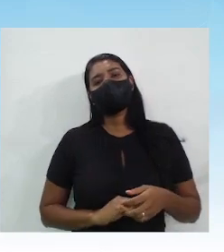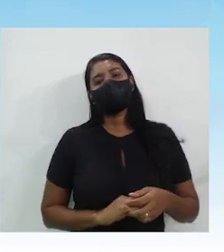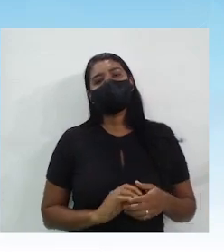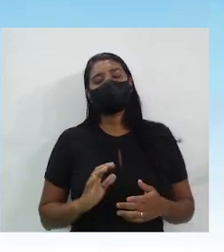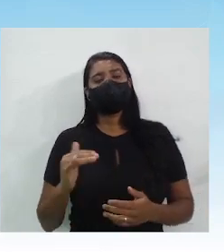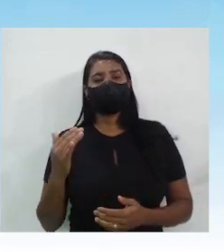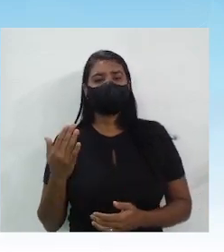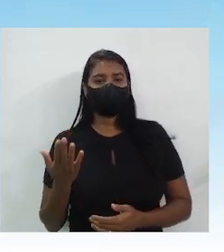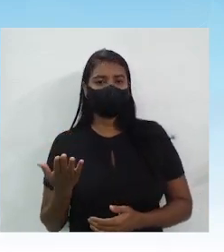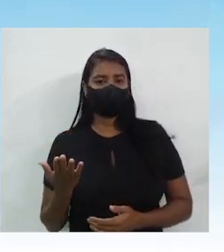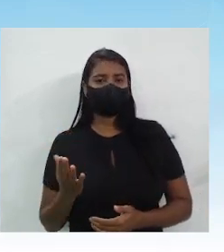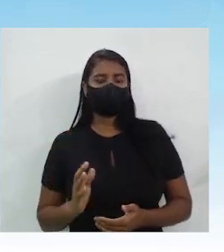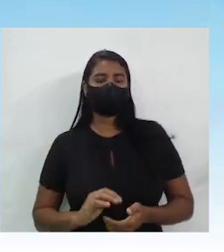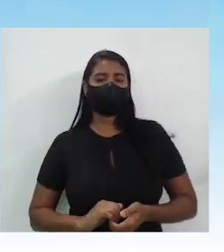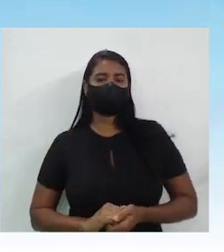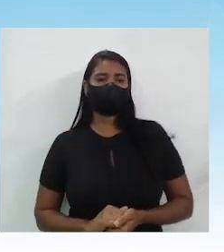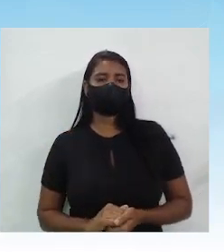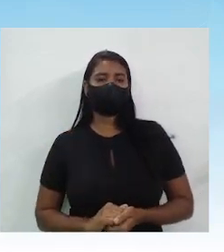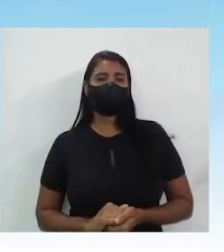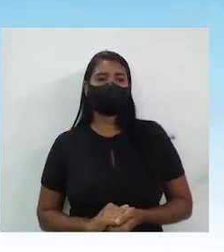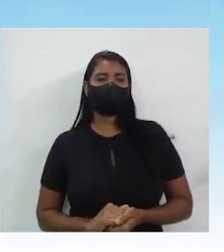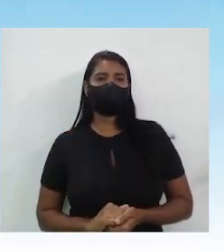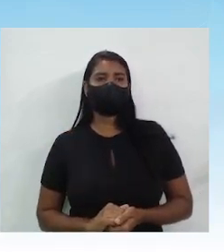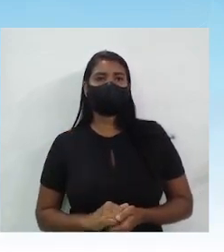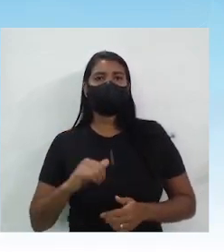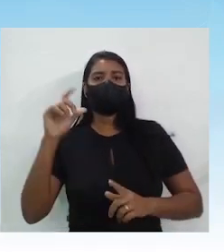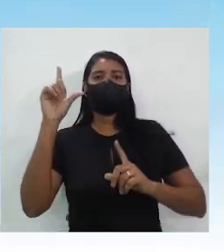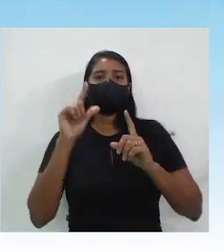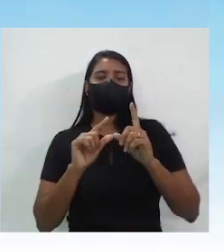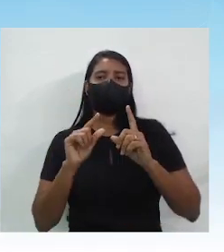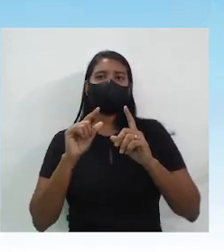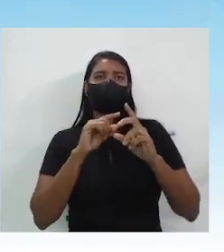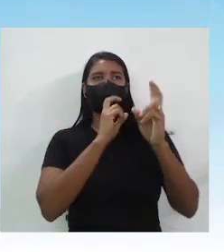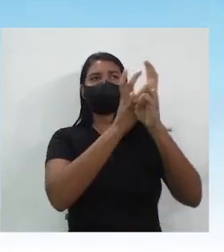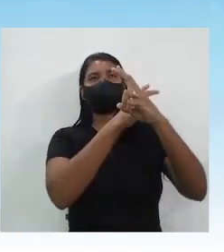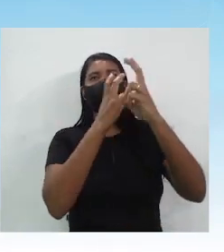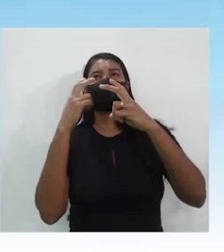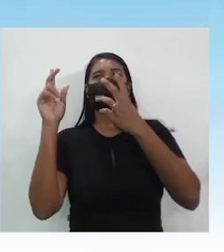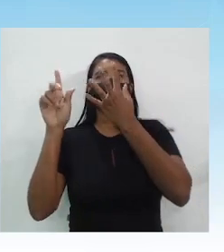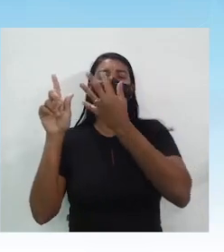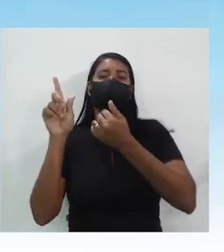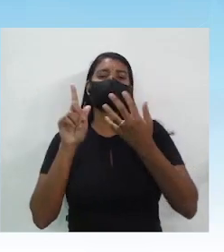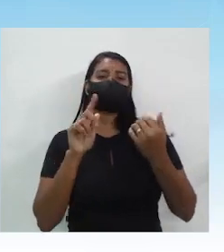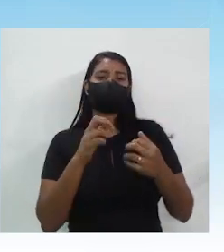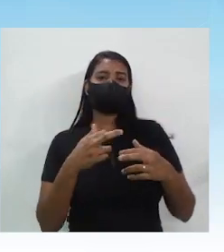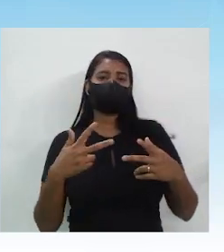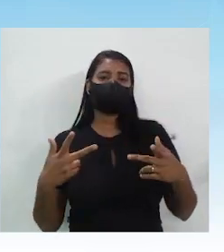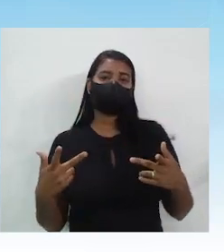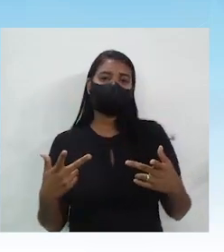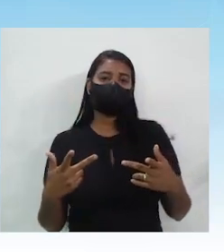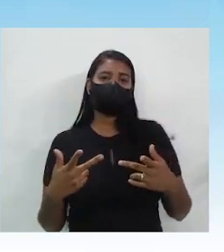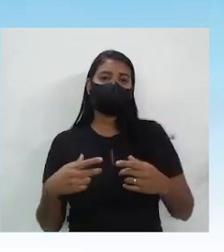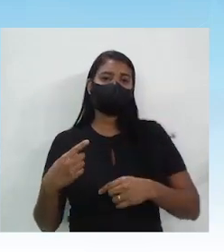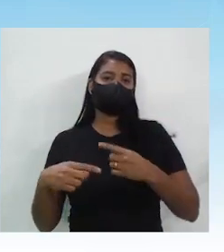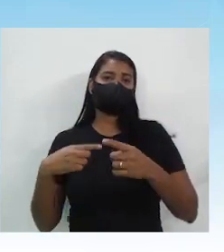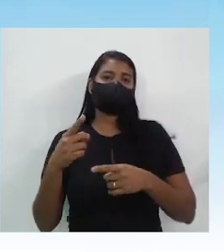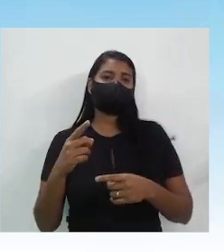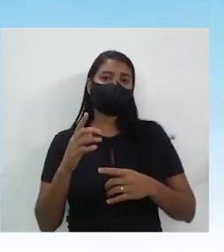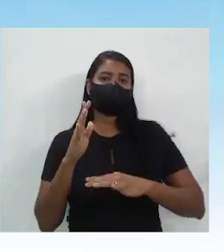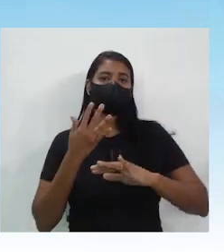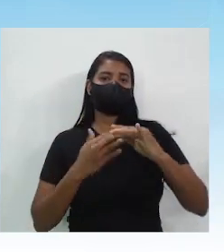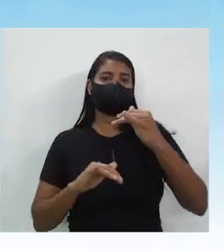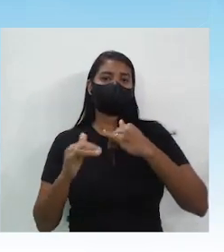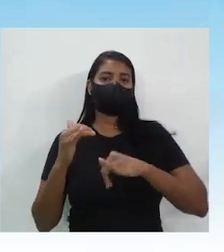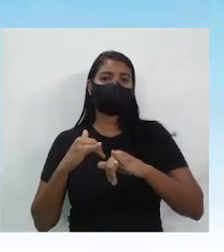outro lado, ela vai ser uma das menos poluentes em relação às outras formas de geração de